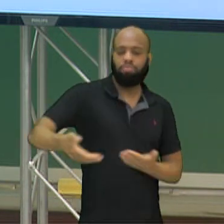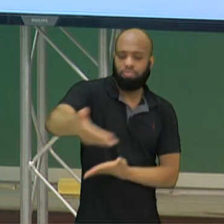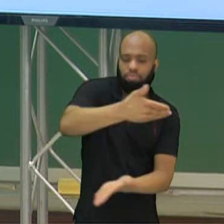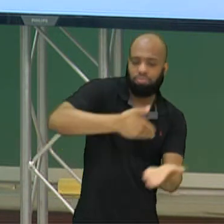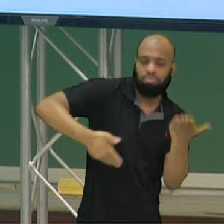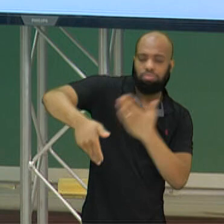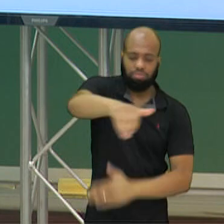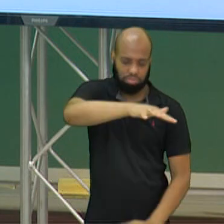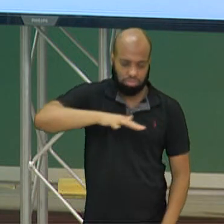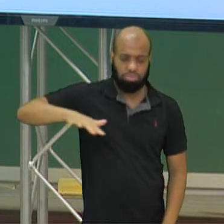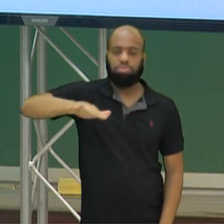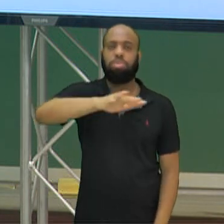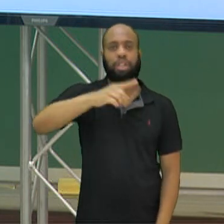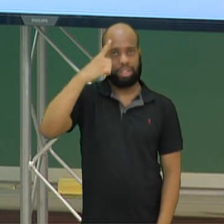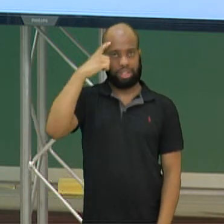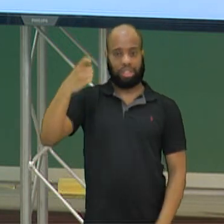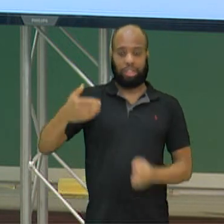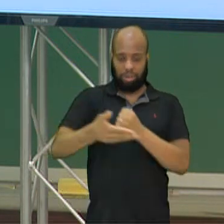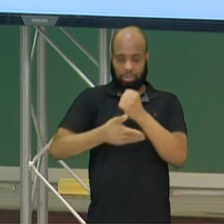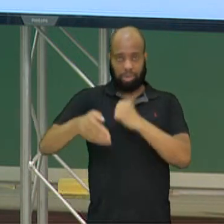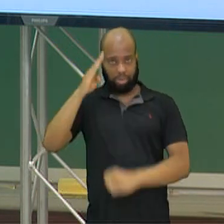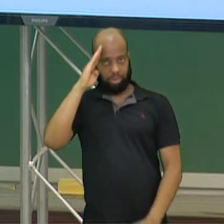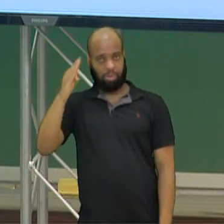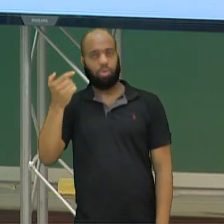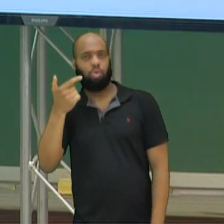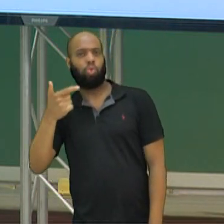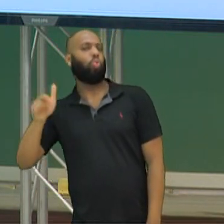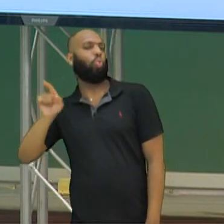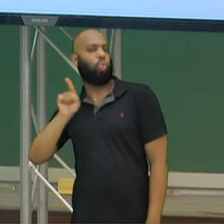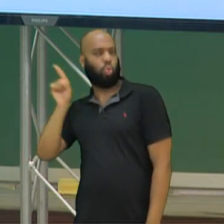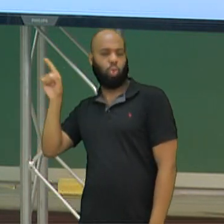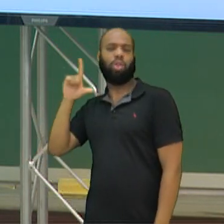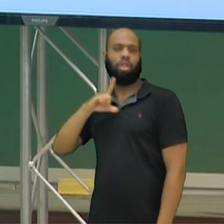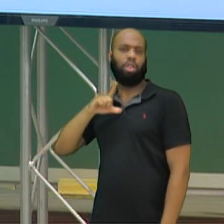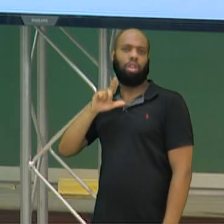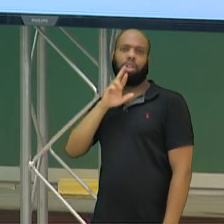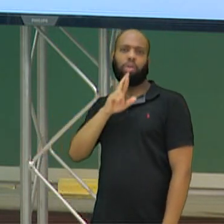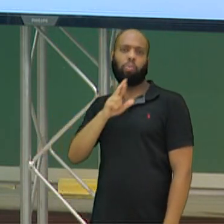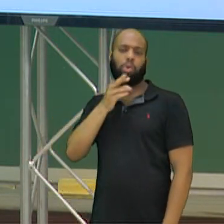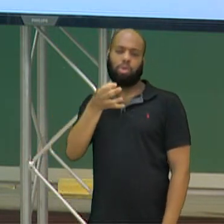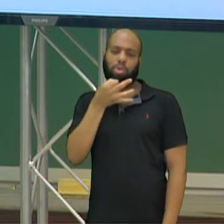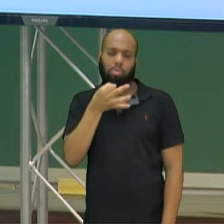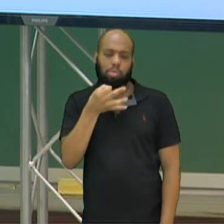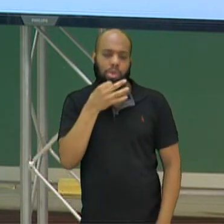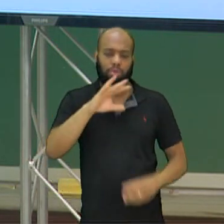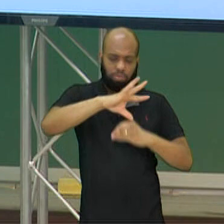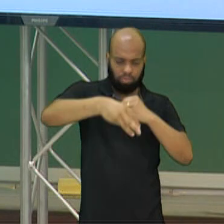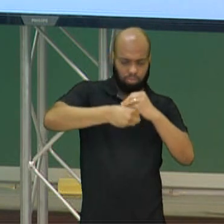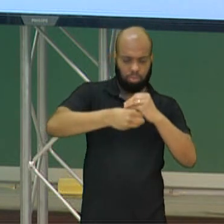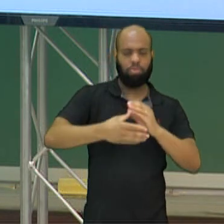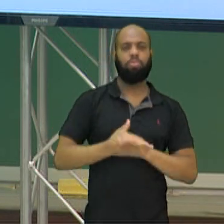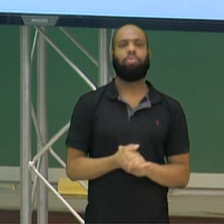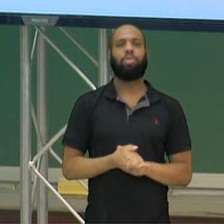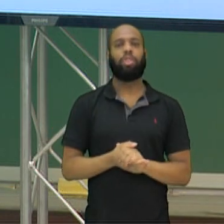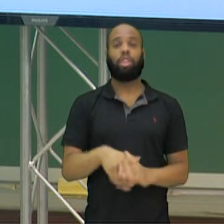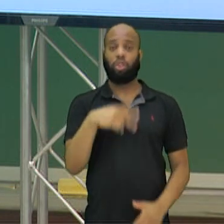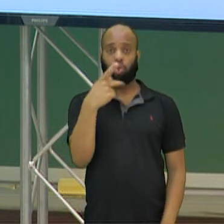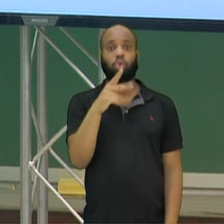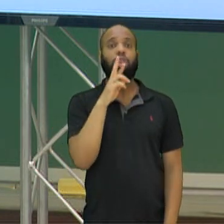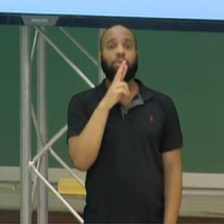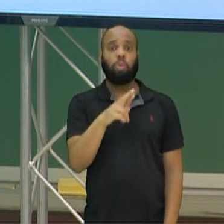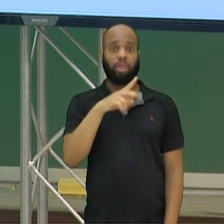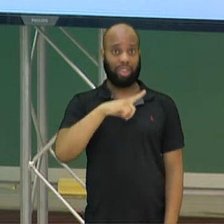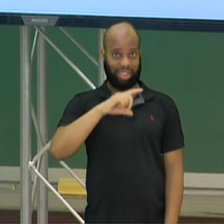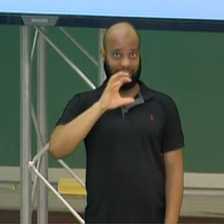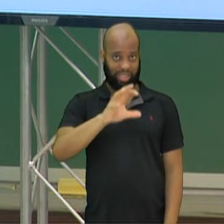Essa é a ideia central. Todo o restante aqui da resposta é o quê? Sugestão. Beleza? Então, se na tua resposta está